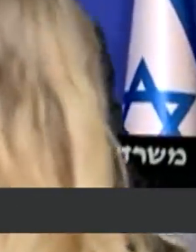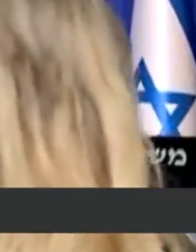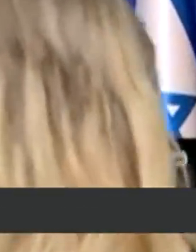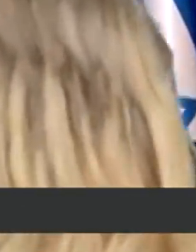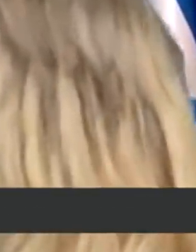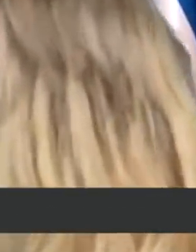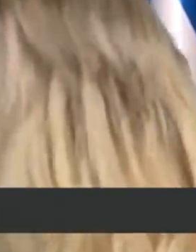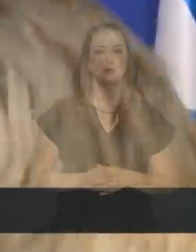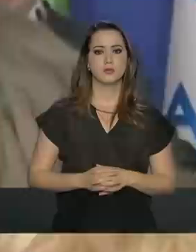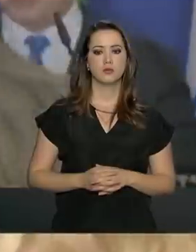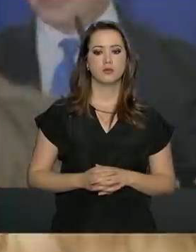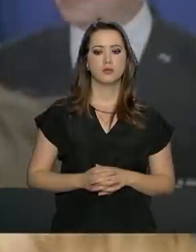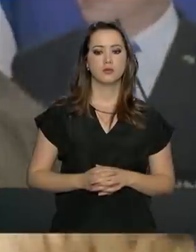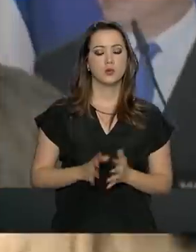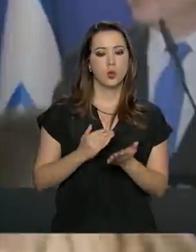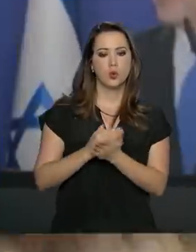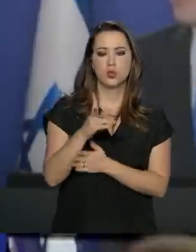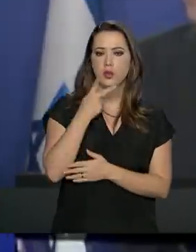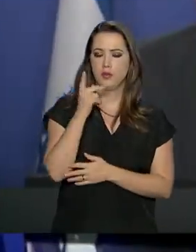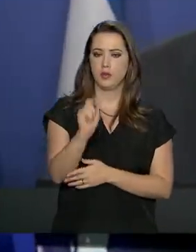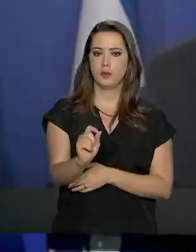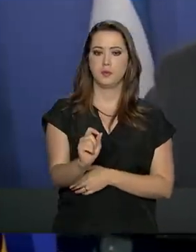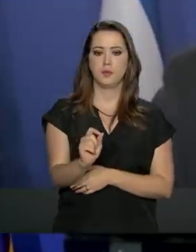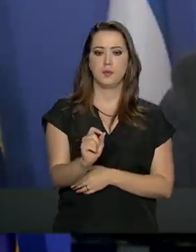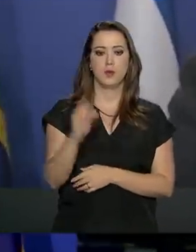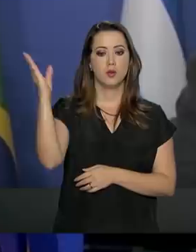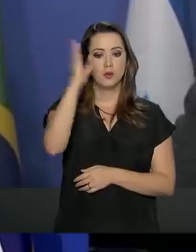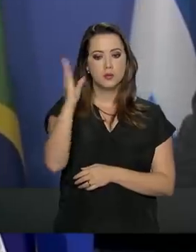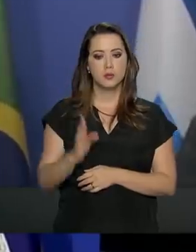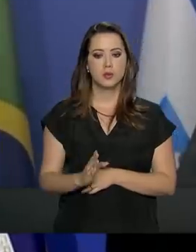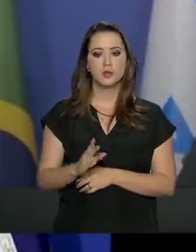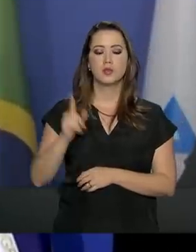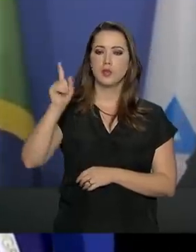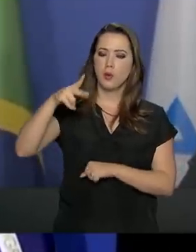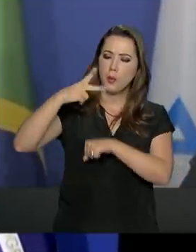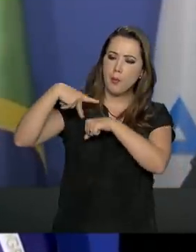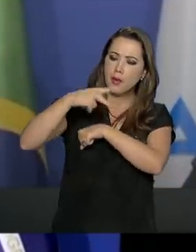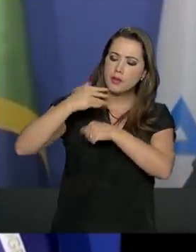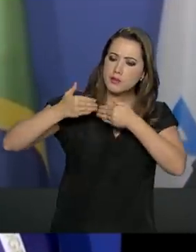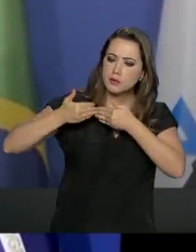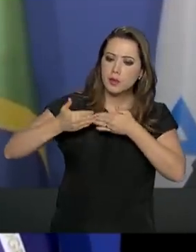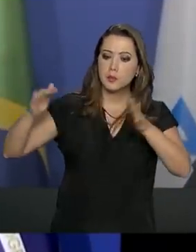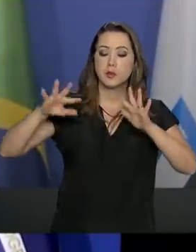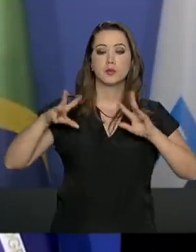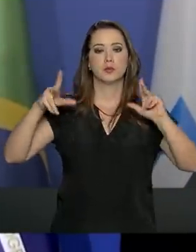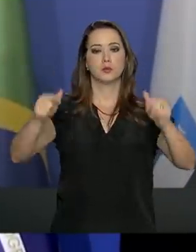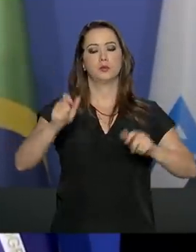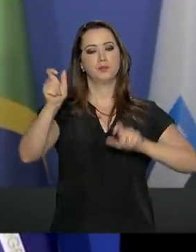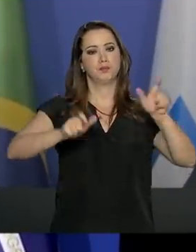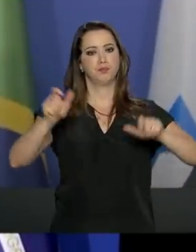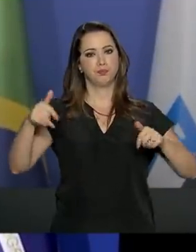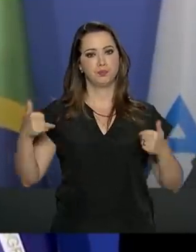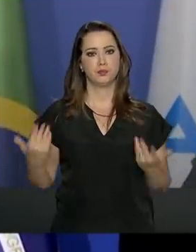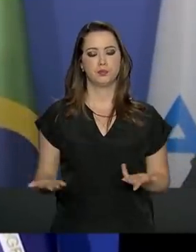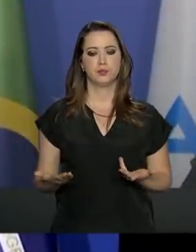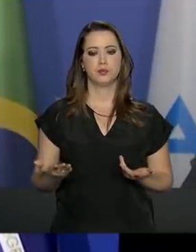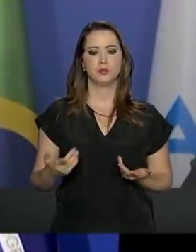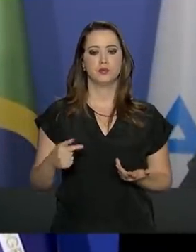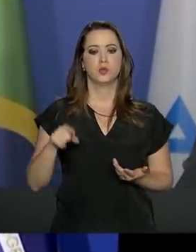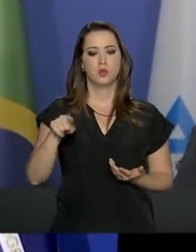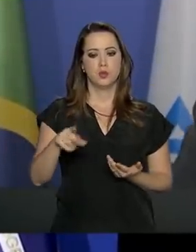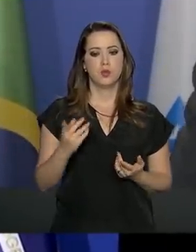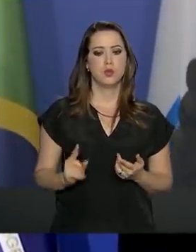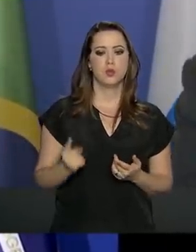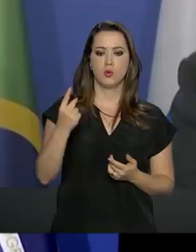Complementando apenas, let me just add, o Brasil é um país que está aberto a todos. Brazil is a country that is open. Creio to